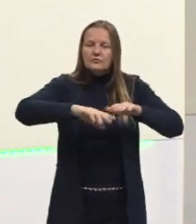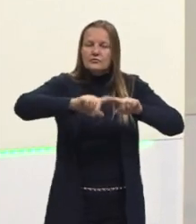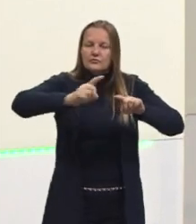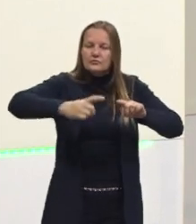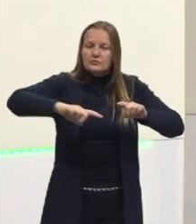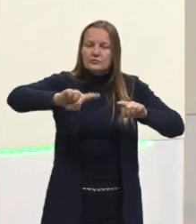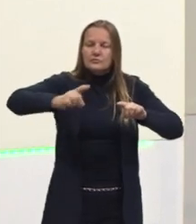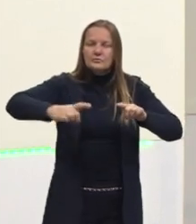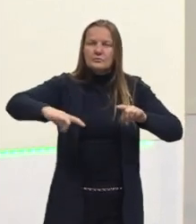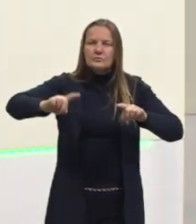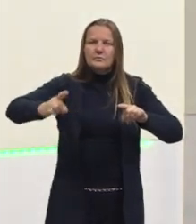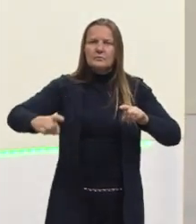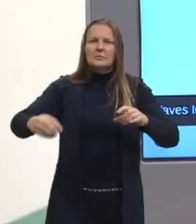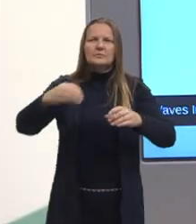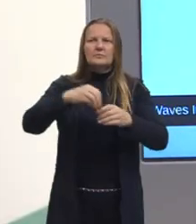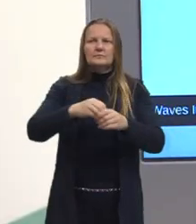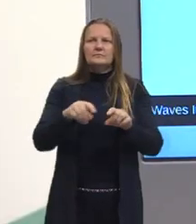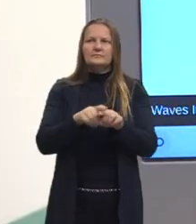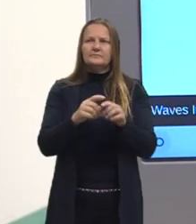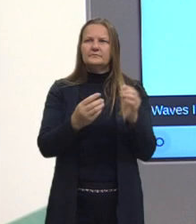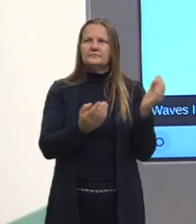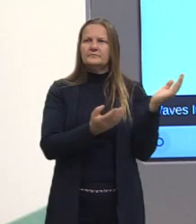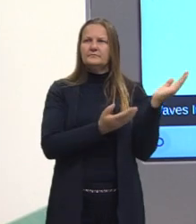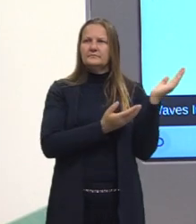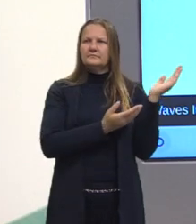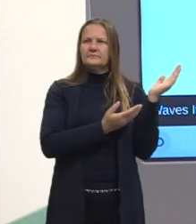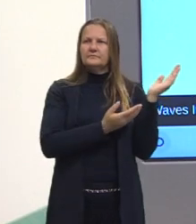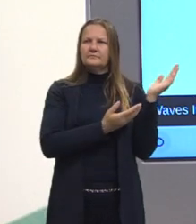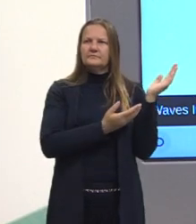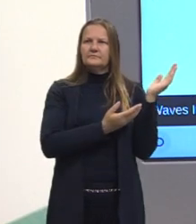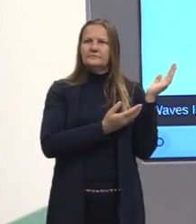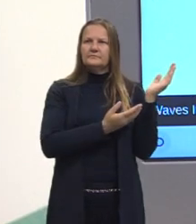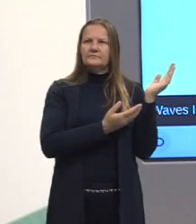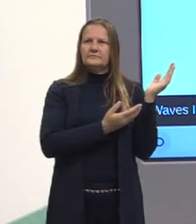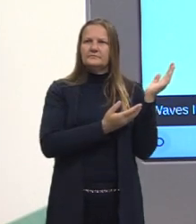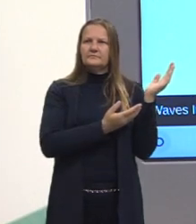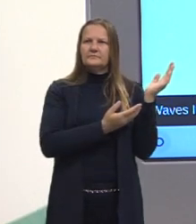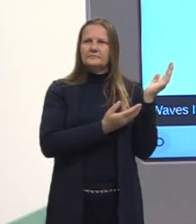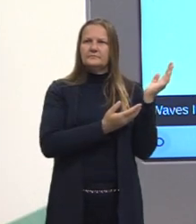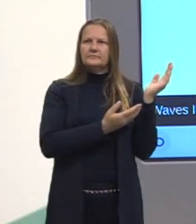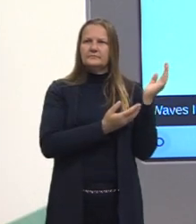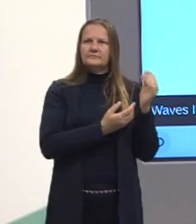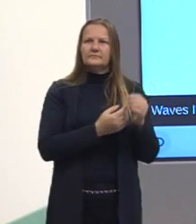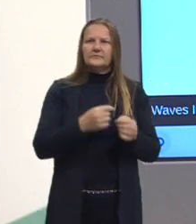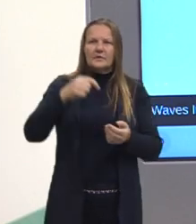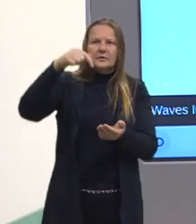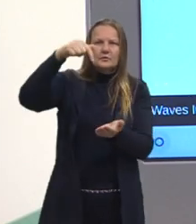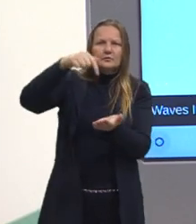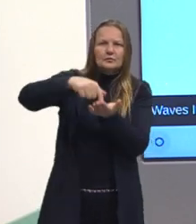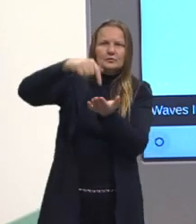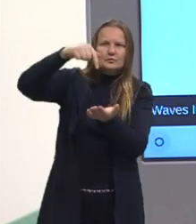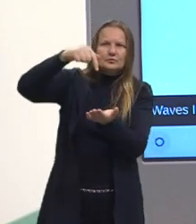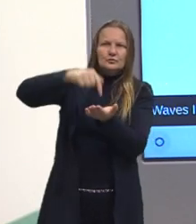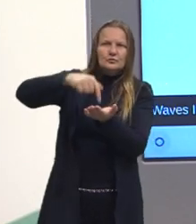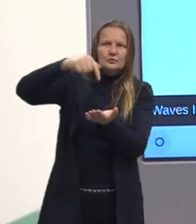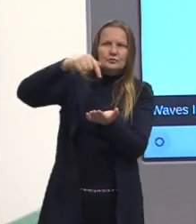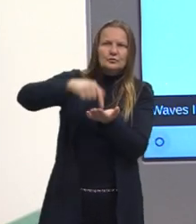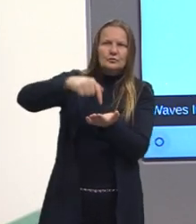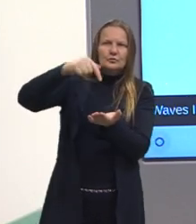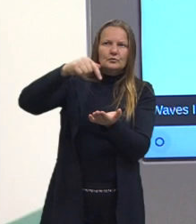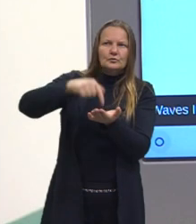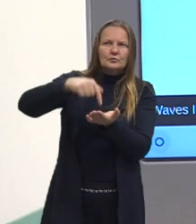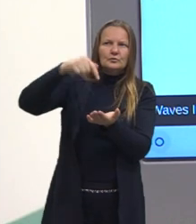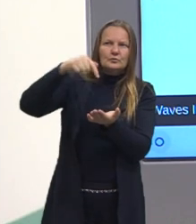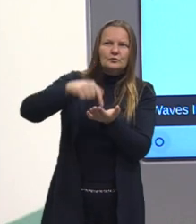ver em outros casos também então aqui ó por exemplo eu coloquei umas gotinhas para pingar né O que que tá acontecendo ali